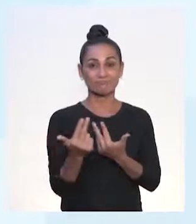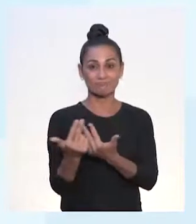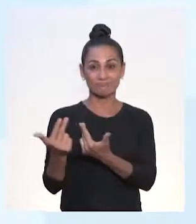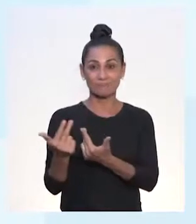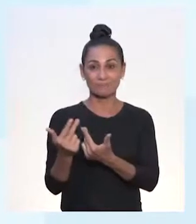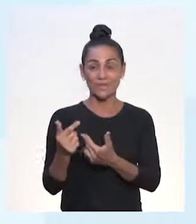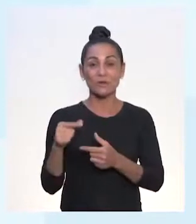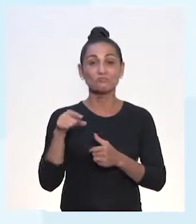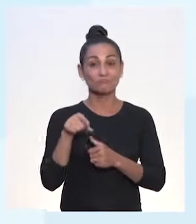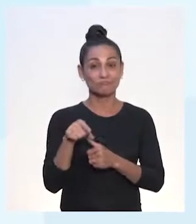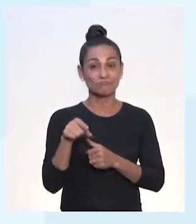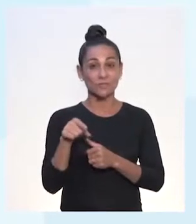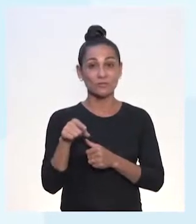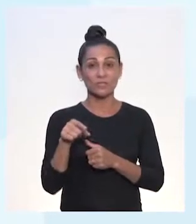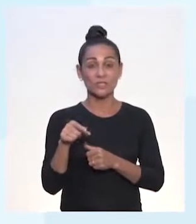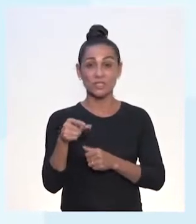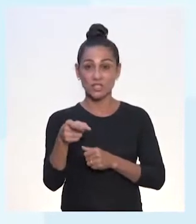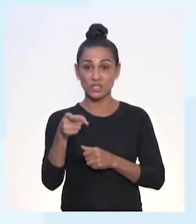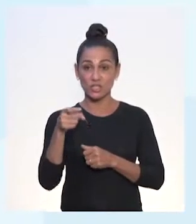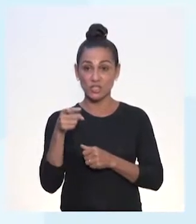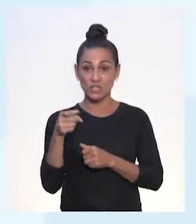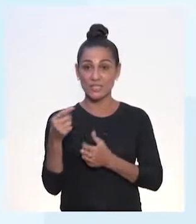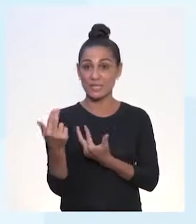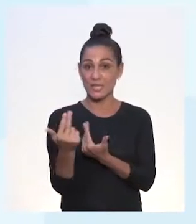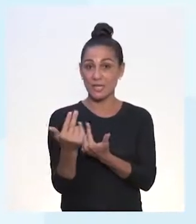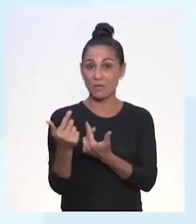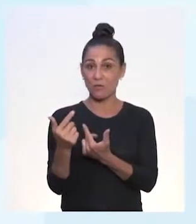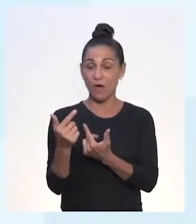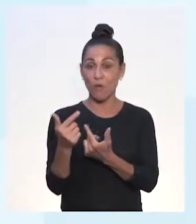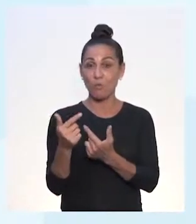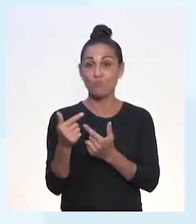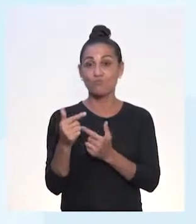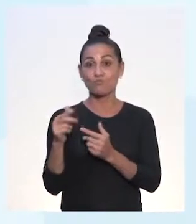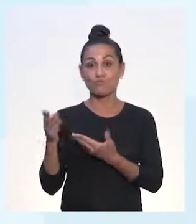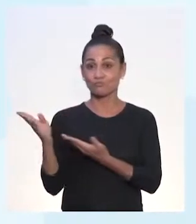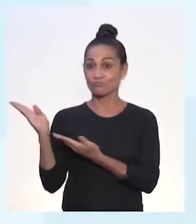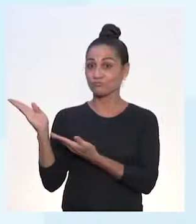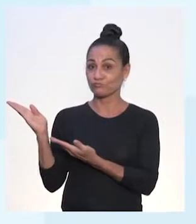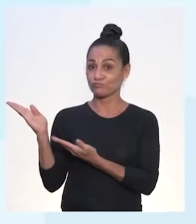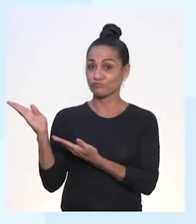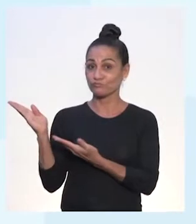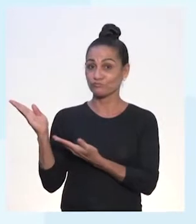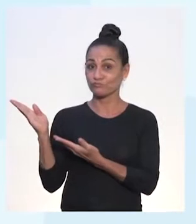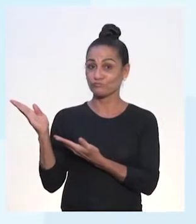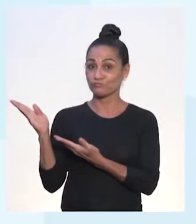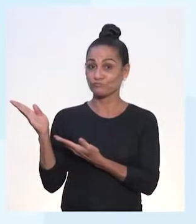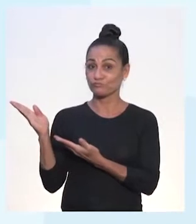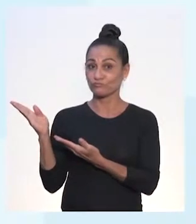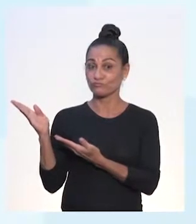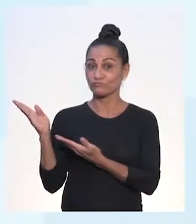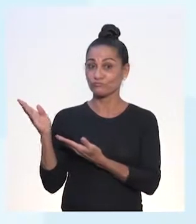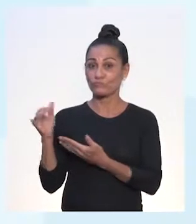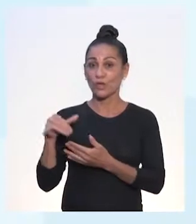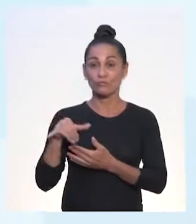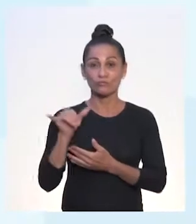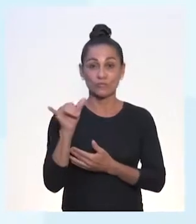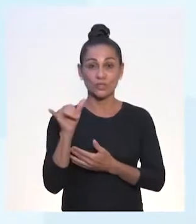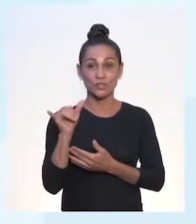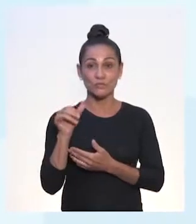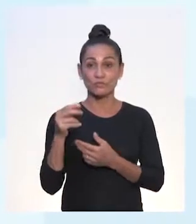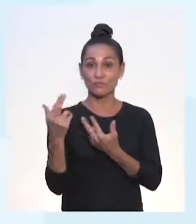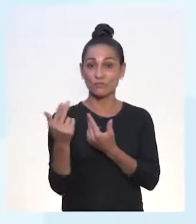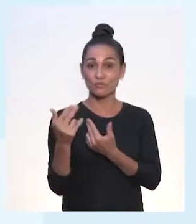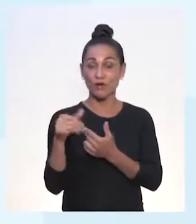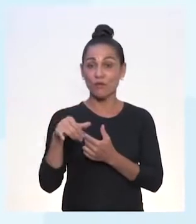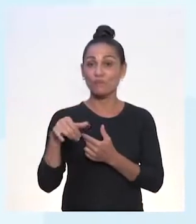aqui? Que esse valor de x aqui é o mesmo aqui e que esse valor de y é o mesmo aqui, Osmar. Entendi. Então,